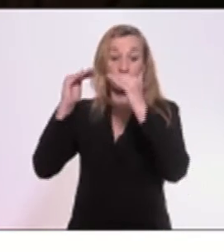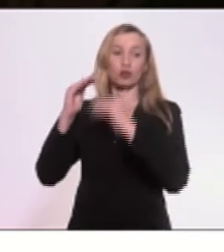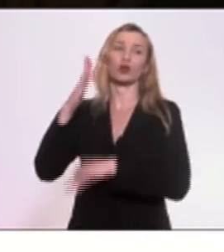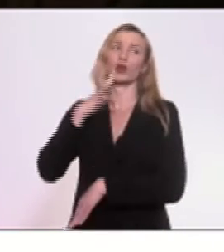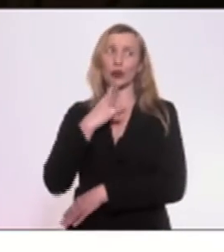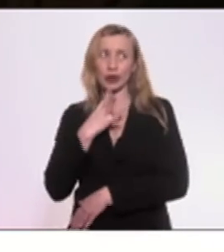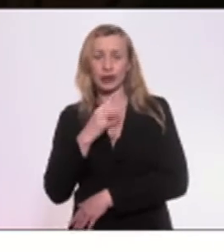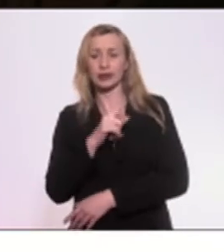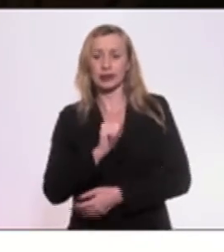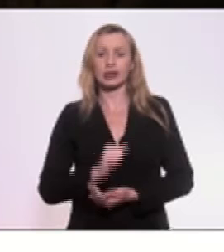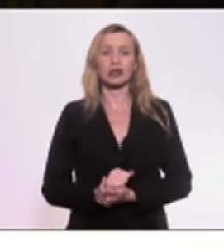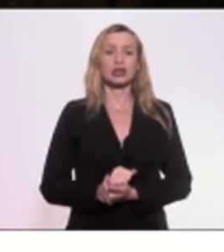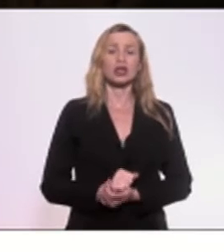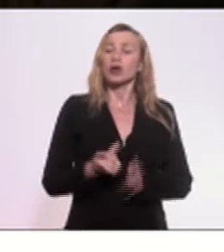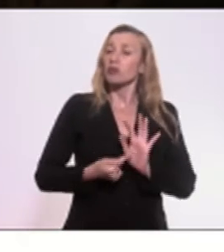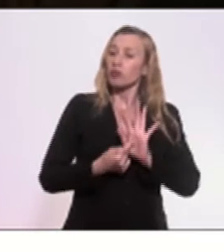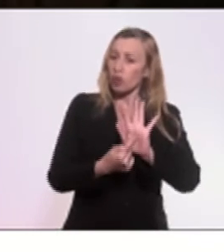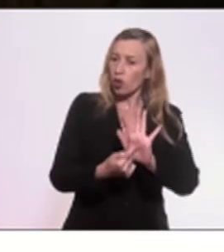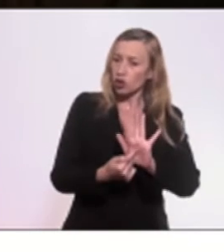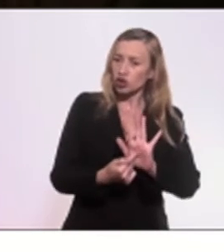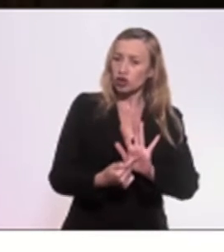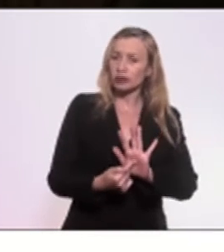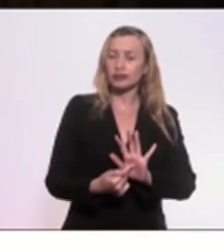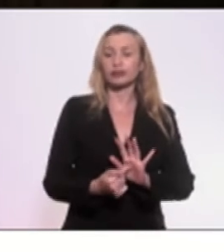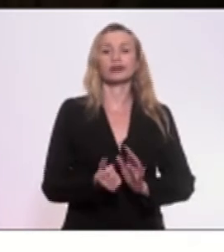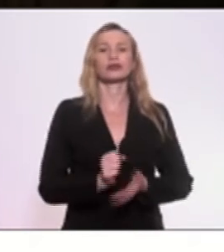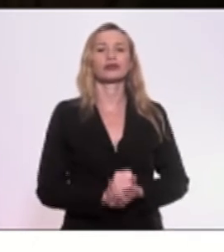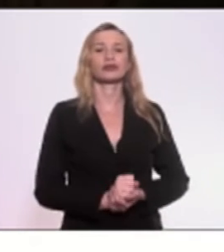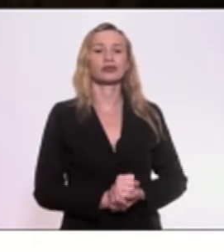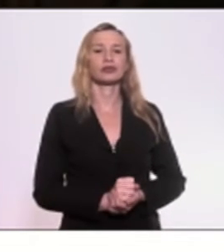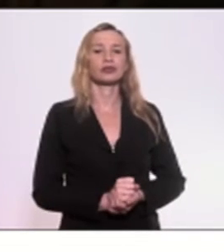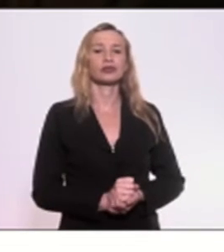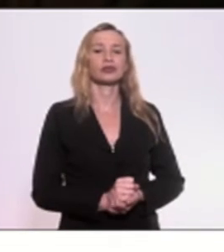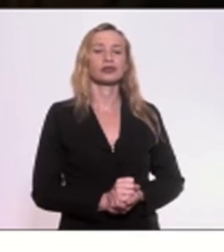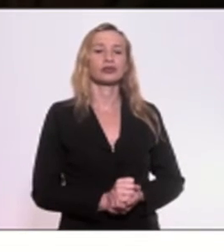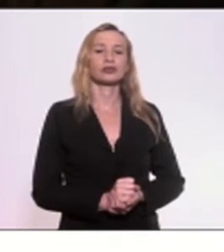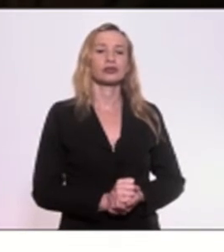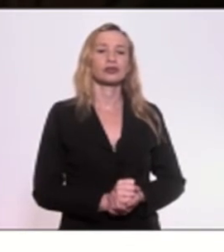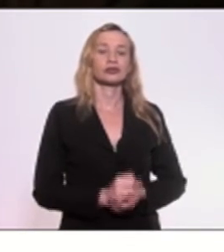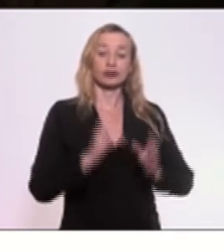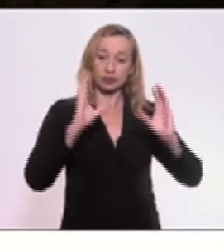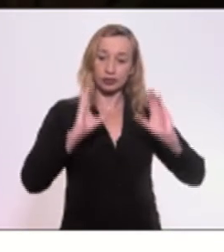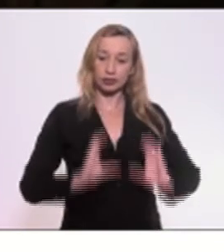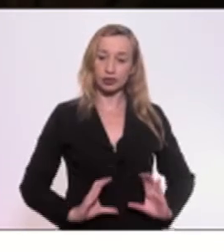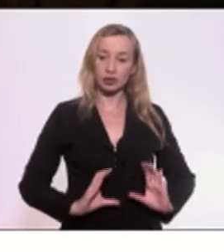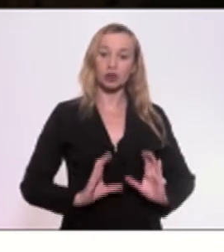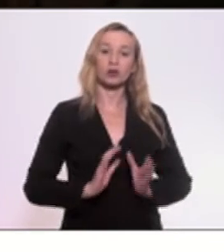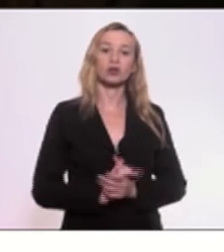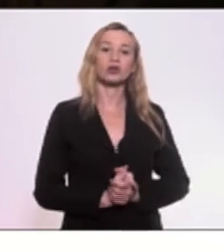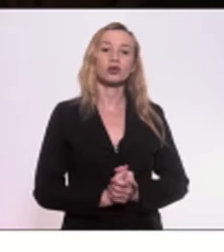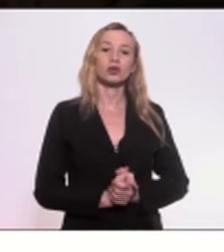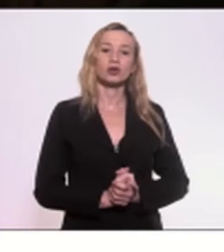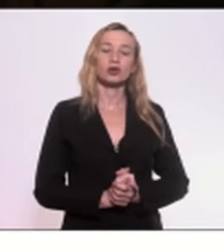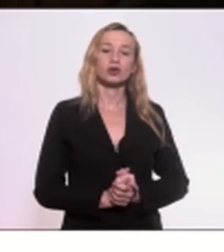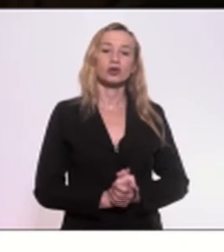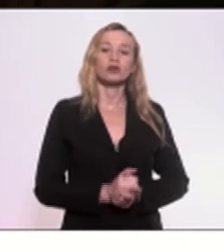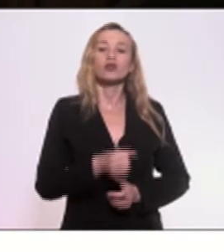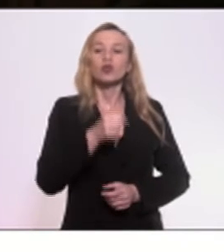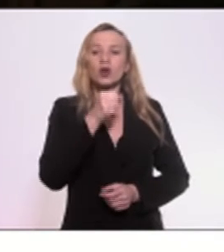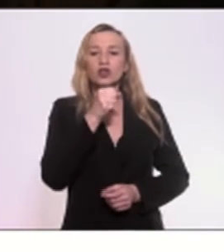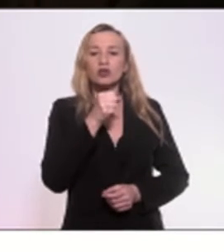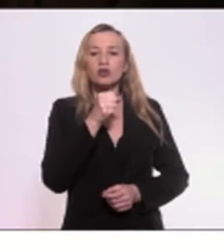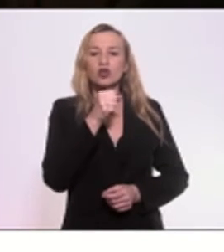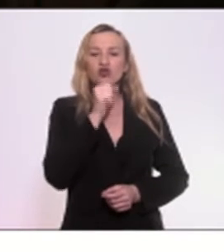conhece, revela no cidadão o que preceitua um antigo